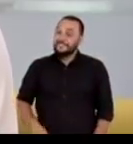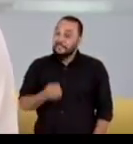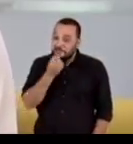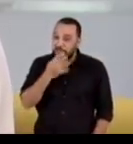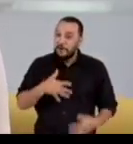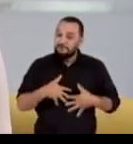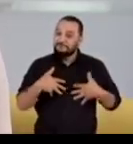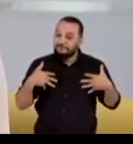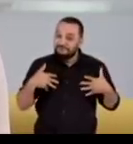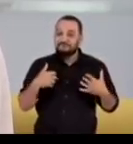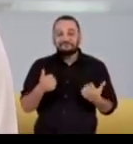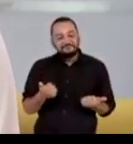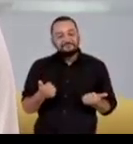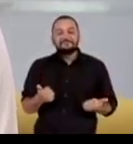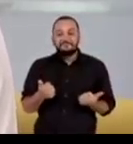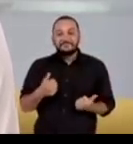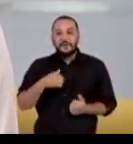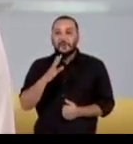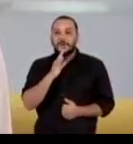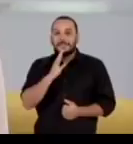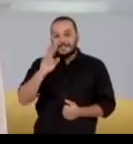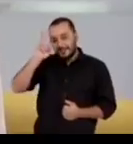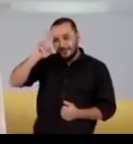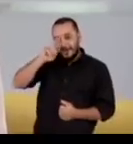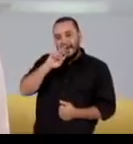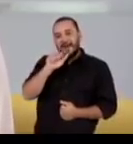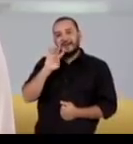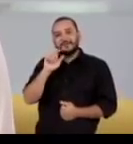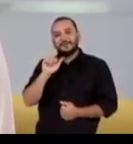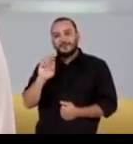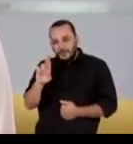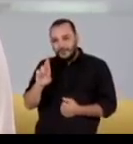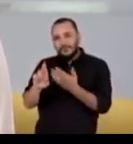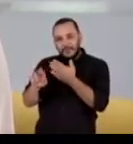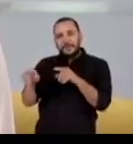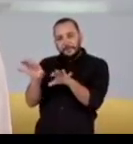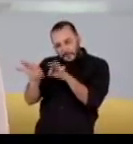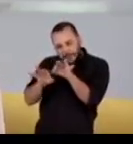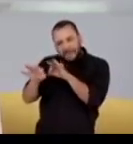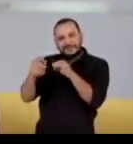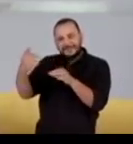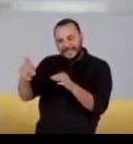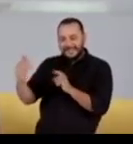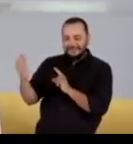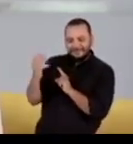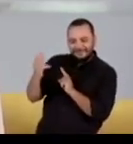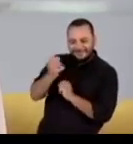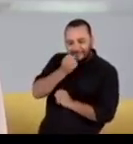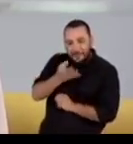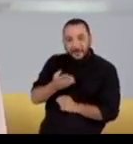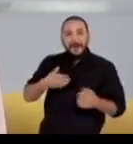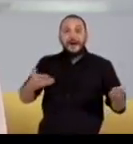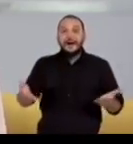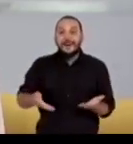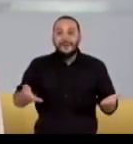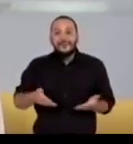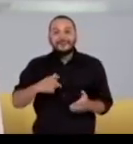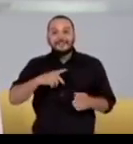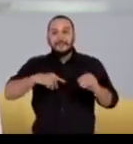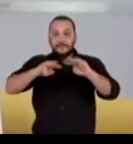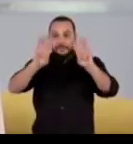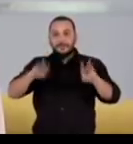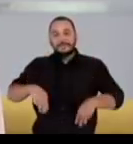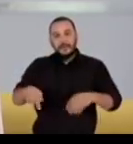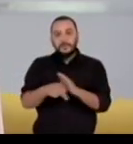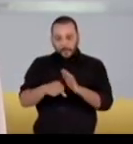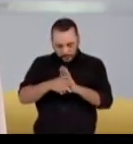Demais! Depois de conhecer a história do Arthur e todas as suas realizações, que são inspiradoras, a gente vai agora para o Museu de